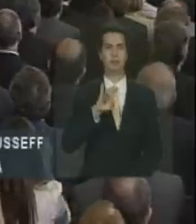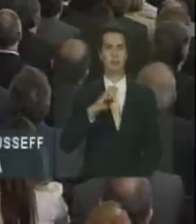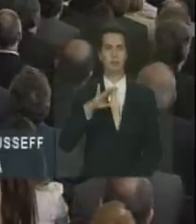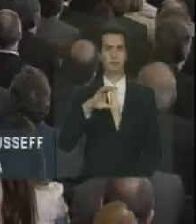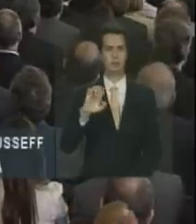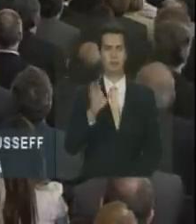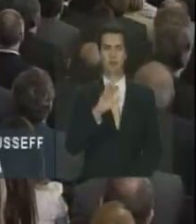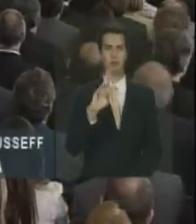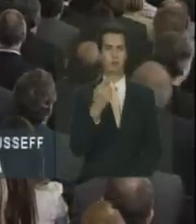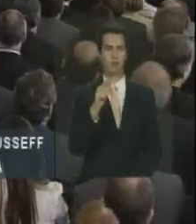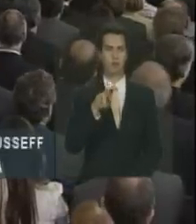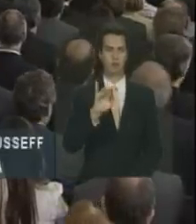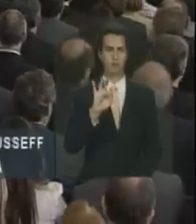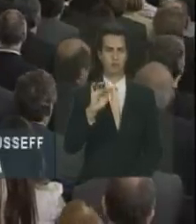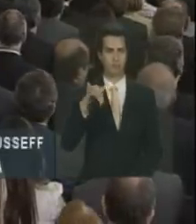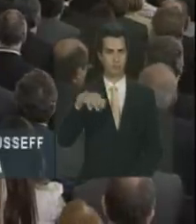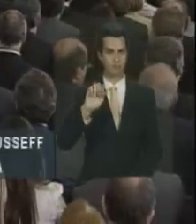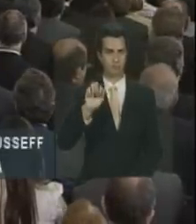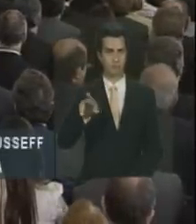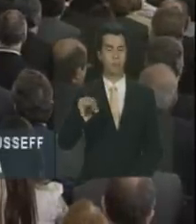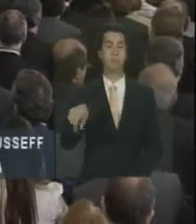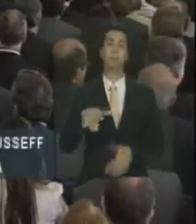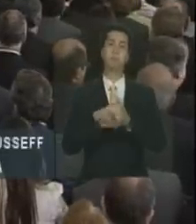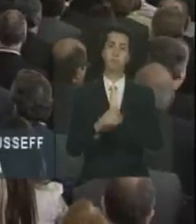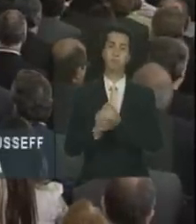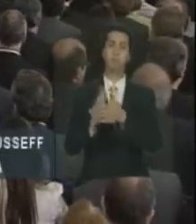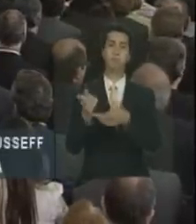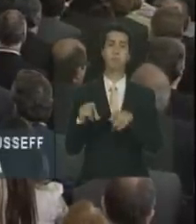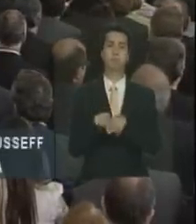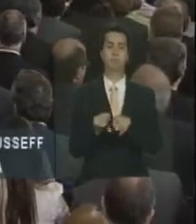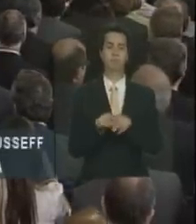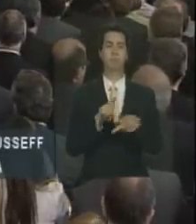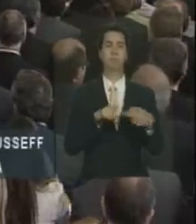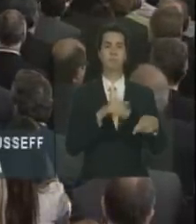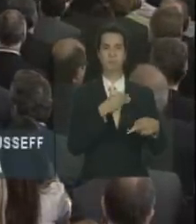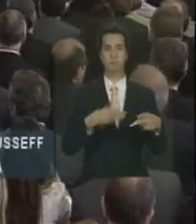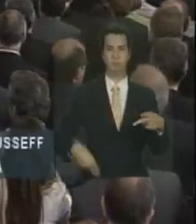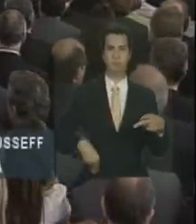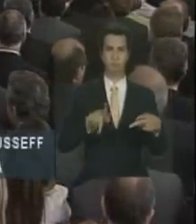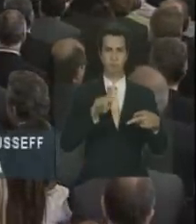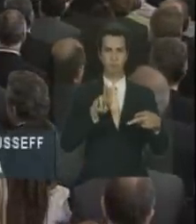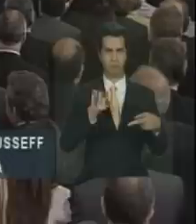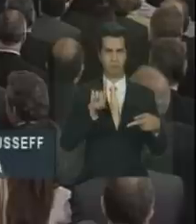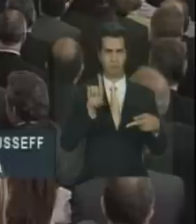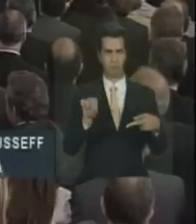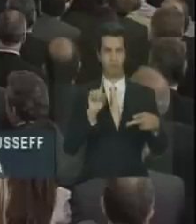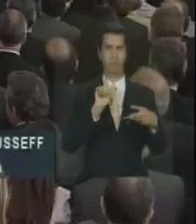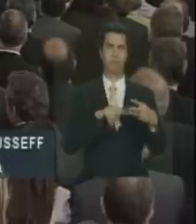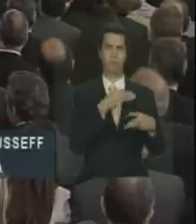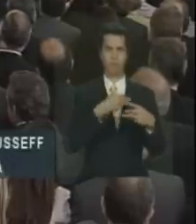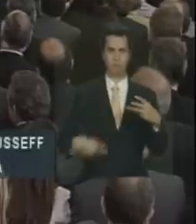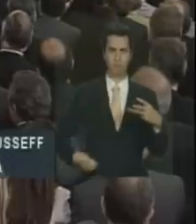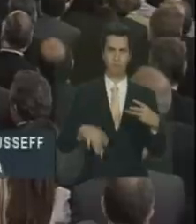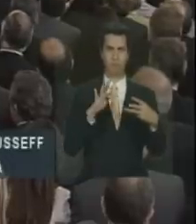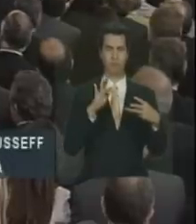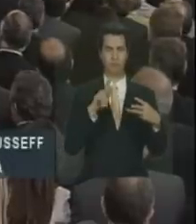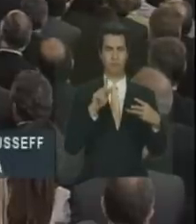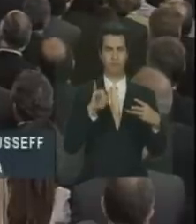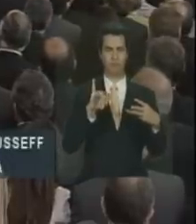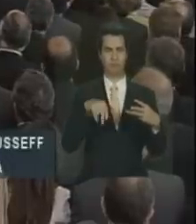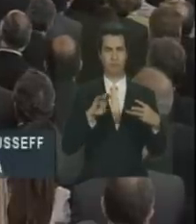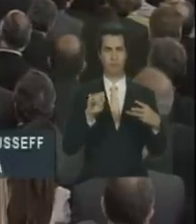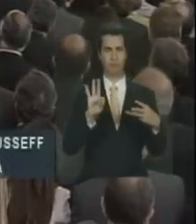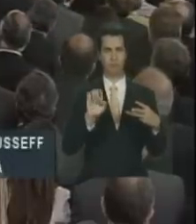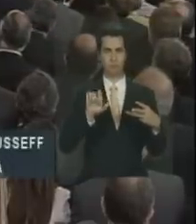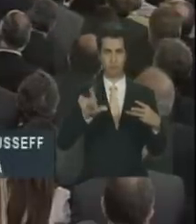Hoffmann, o ministro Guido Mantega e o ministro Fernando Pimentel,